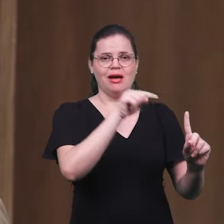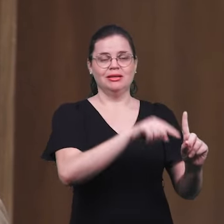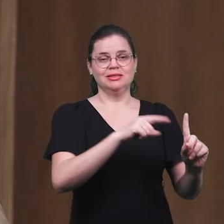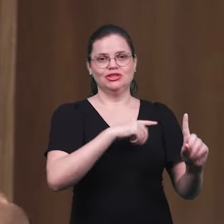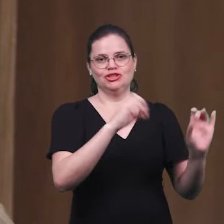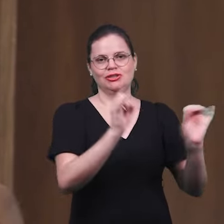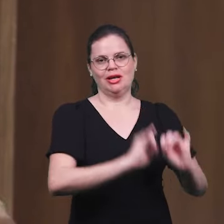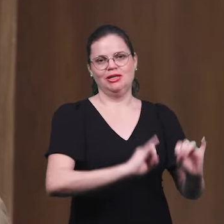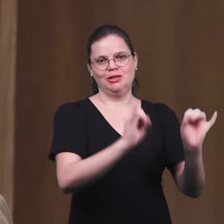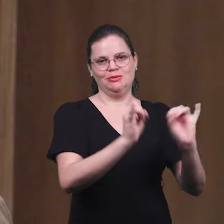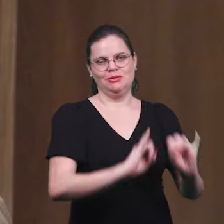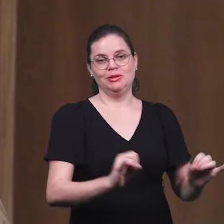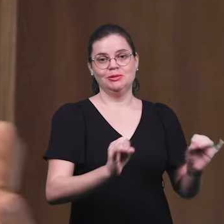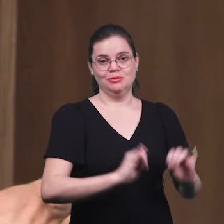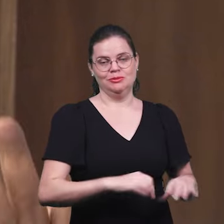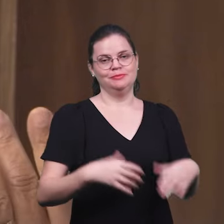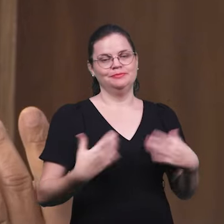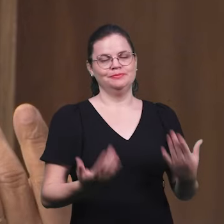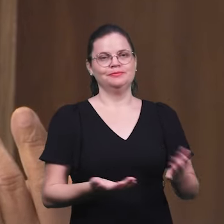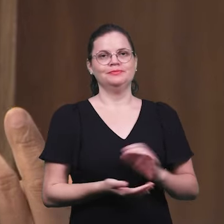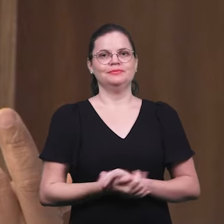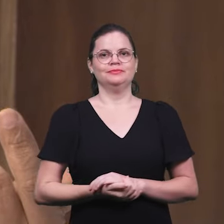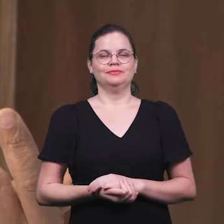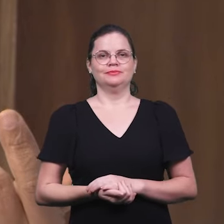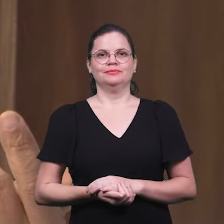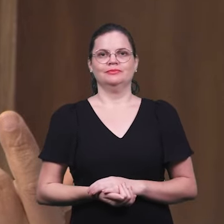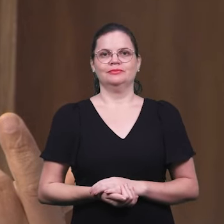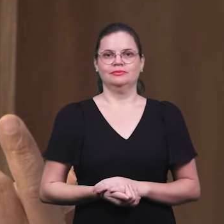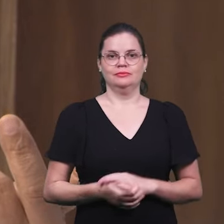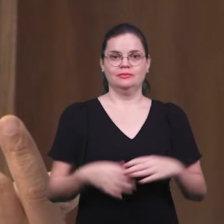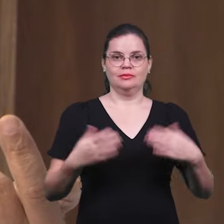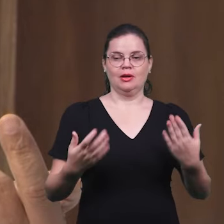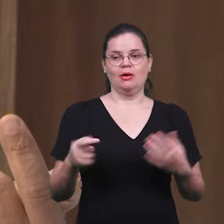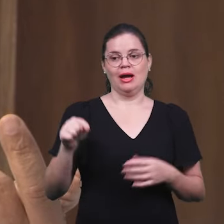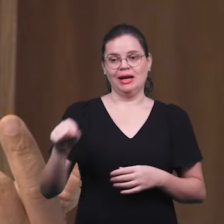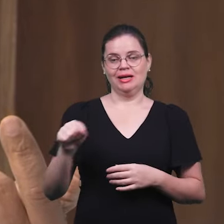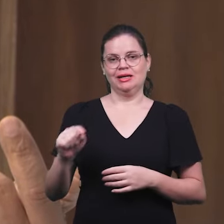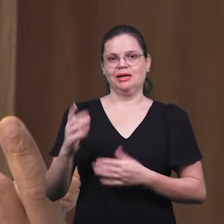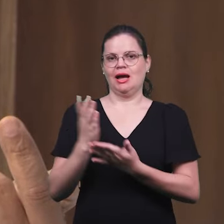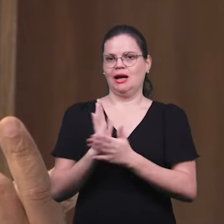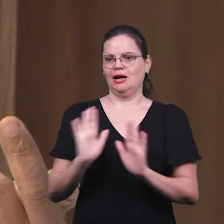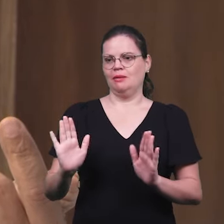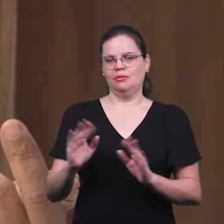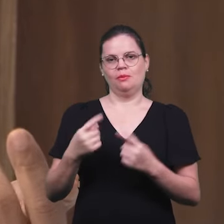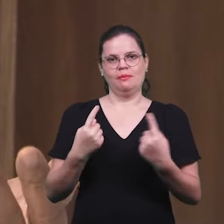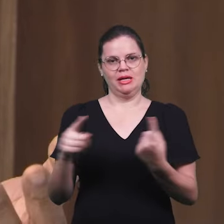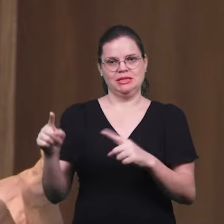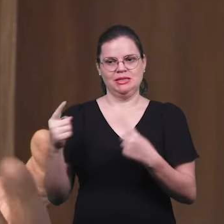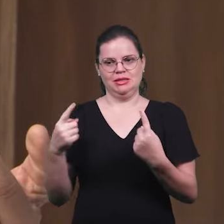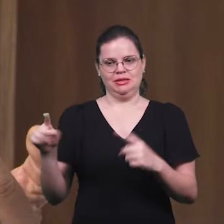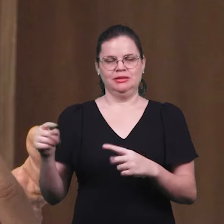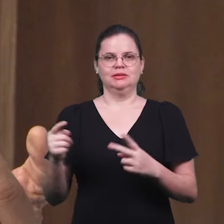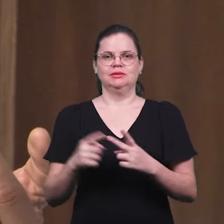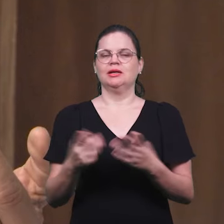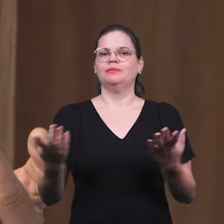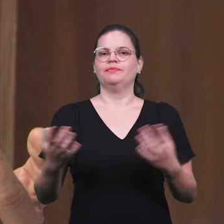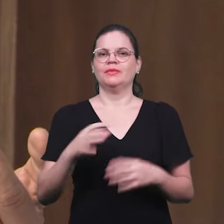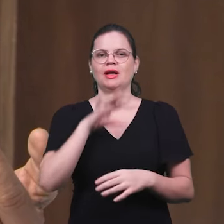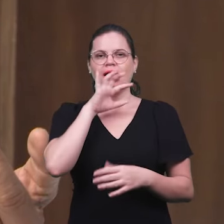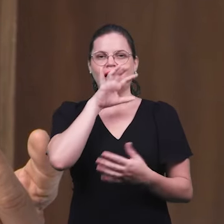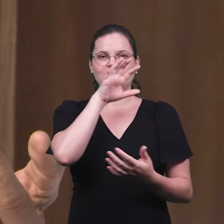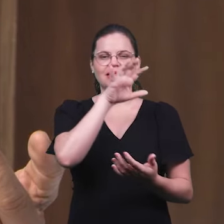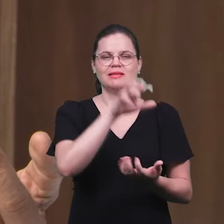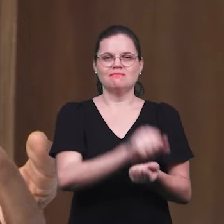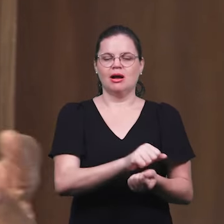e Roma era o mesmo sentido. Então, acabou-se a crucificação, a perseguição acabou, aquela luta de gladiador acabou aquilo